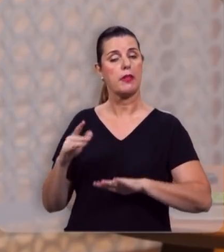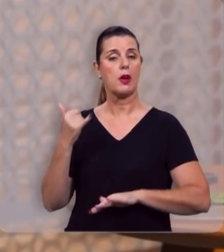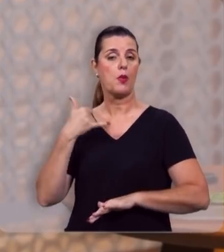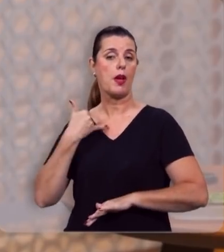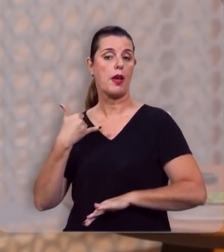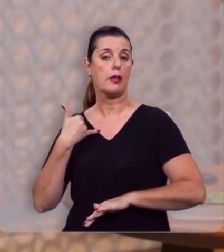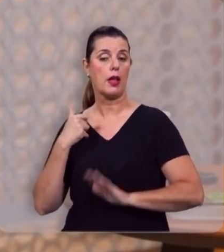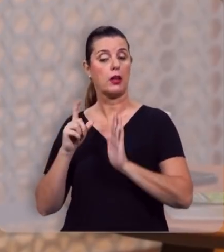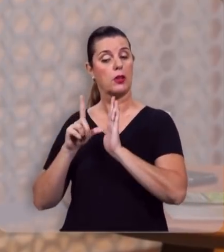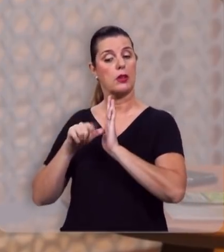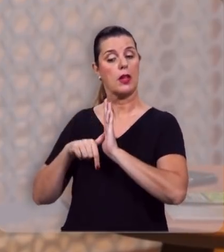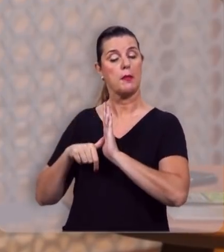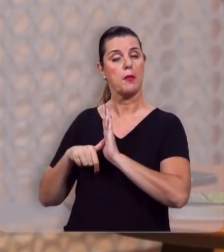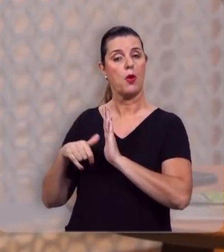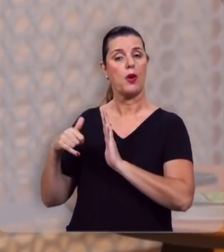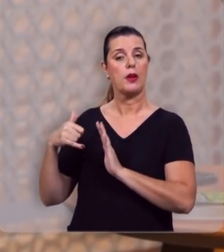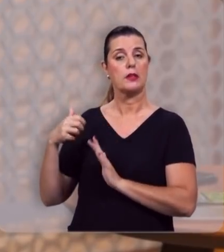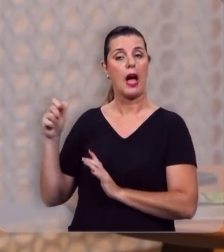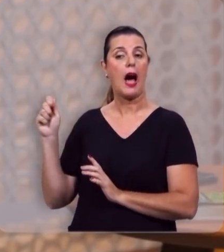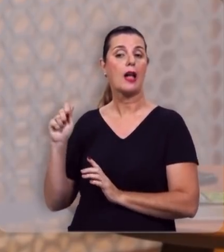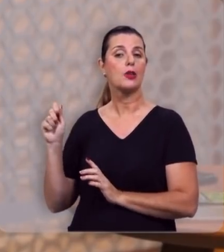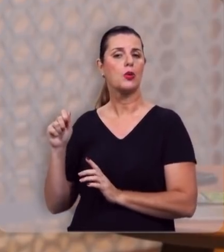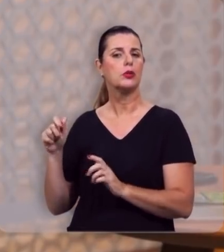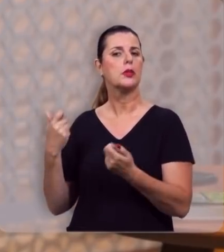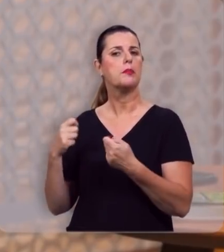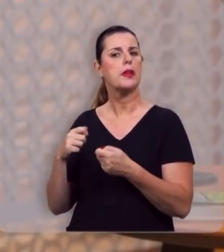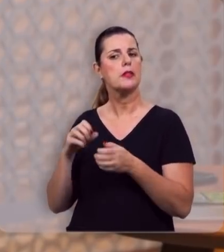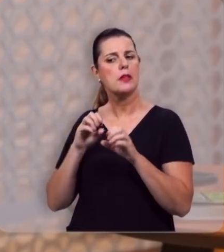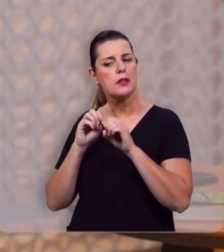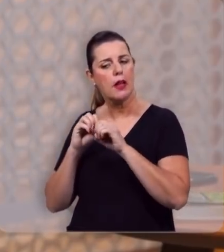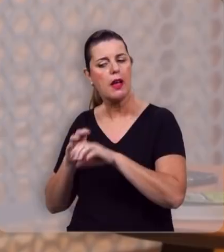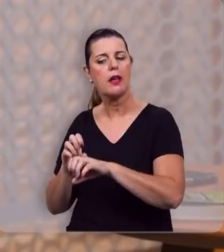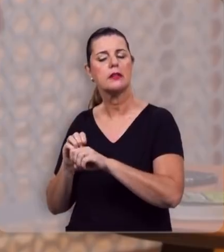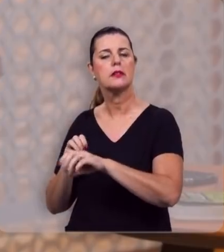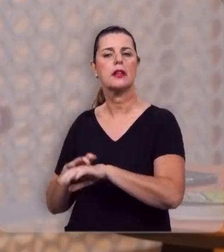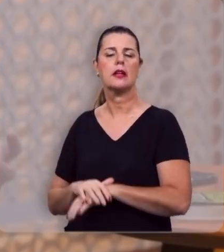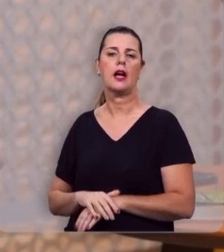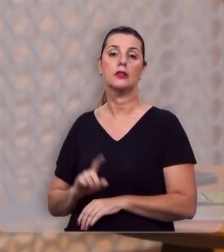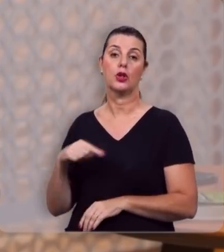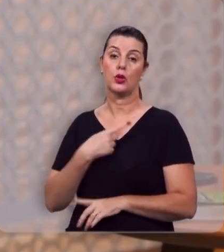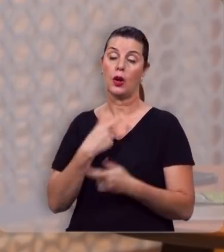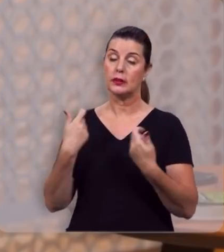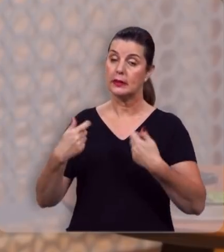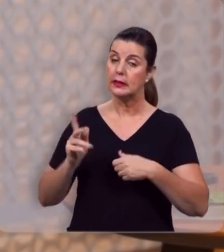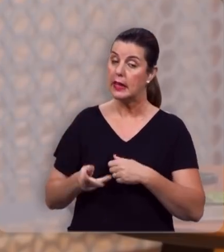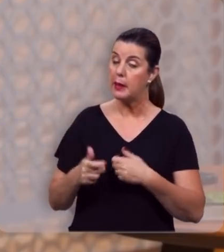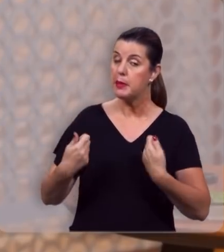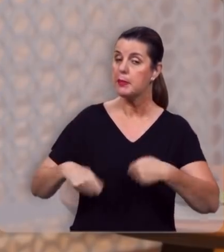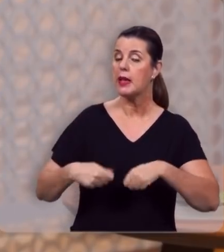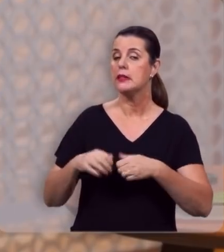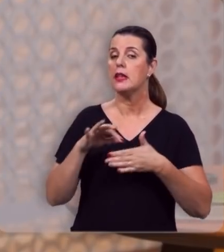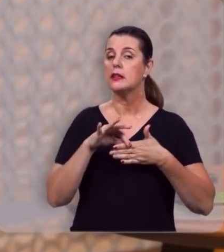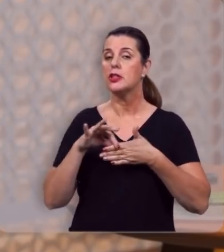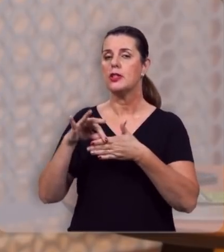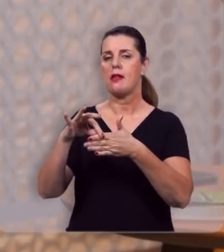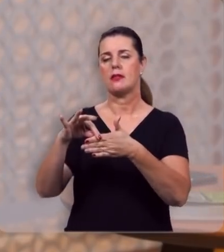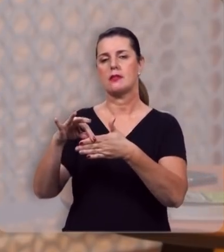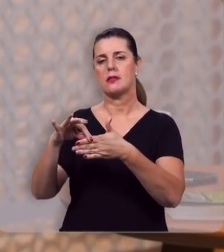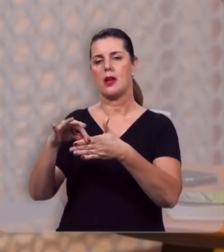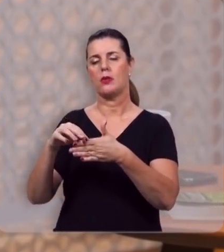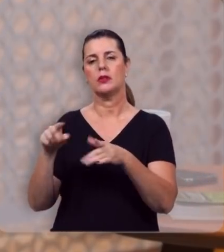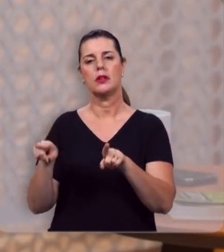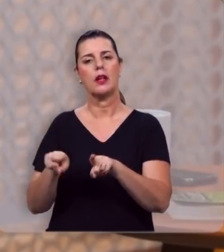ou mesmo depois de certa idade, eles ainda carecem de serem direcionados. Todos nós precisamos disso. E também